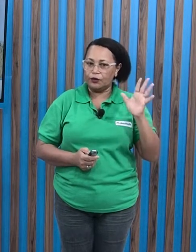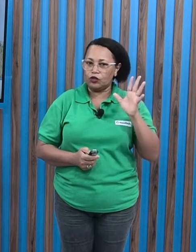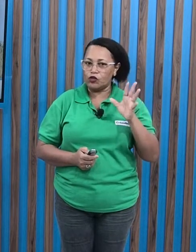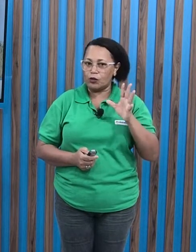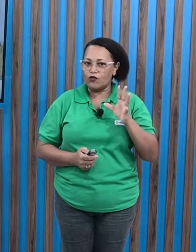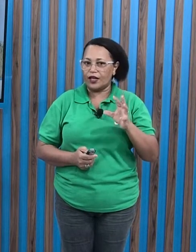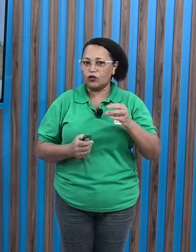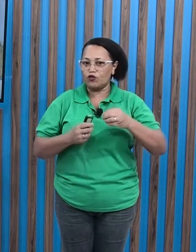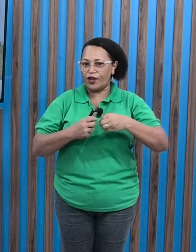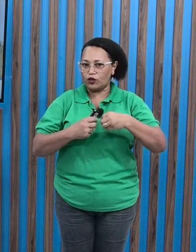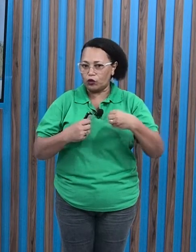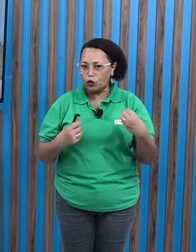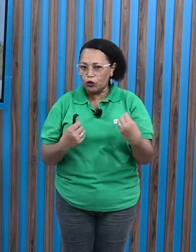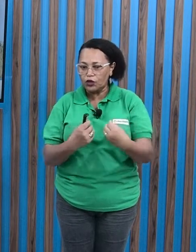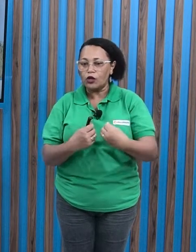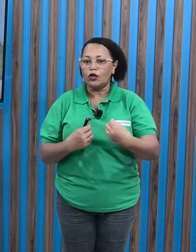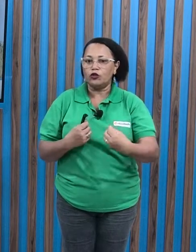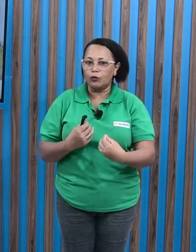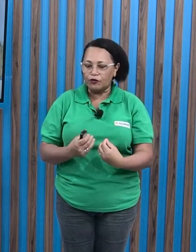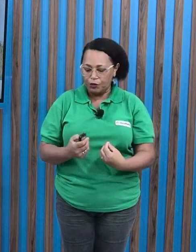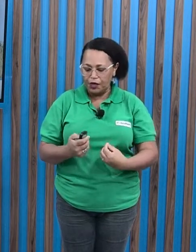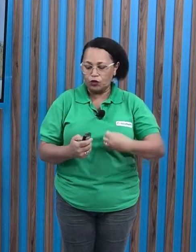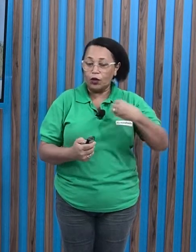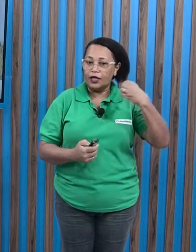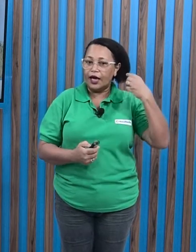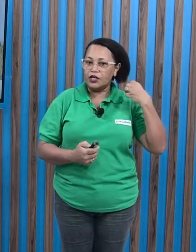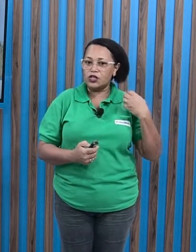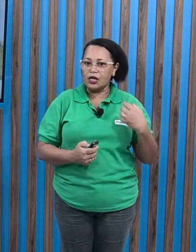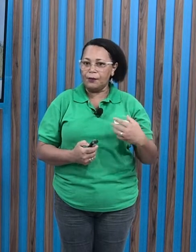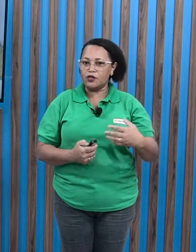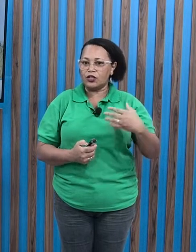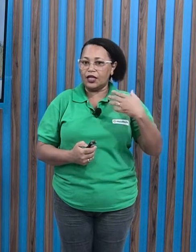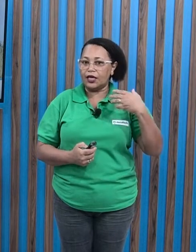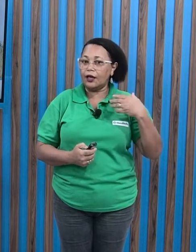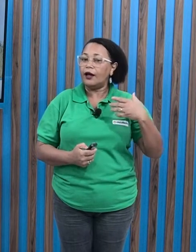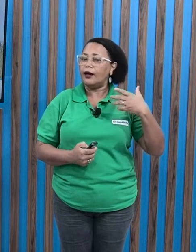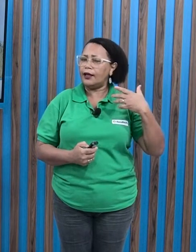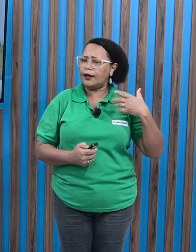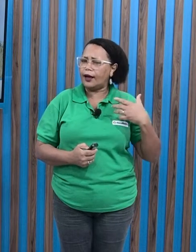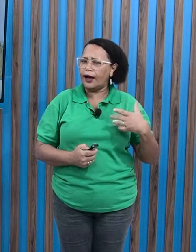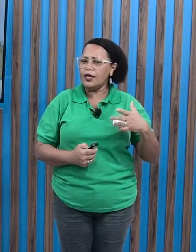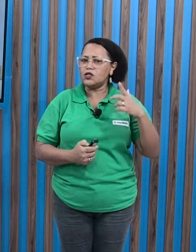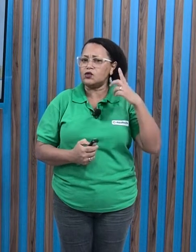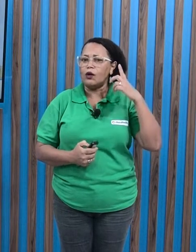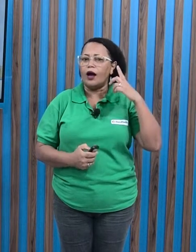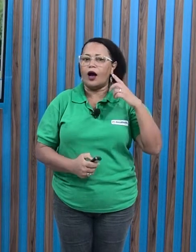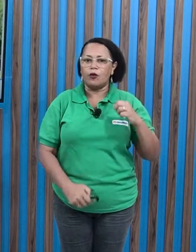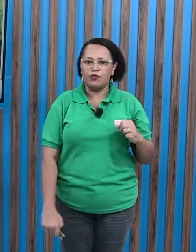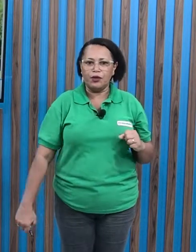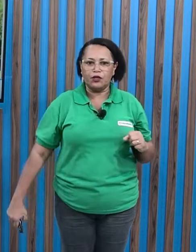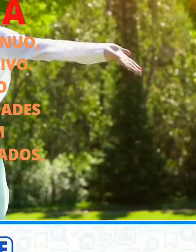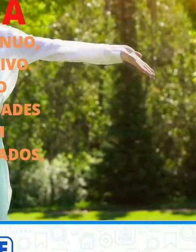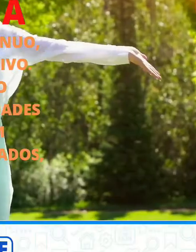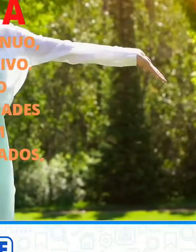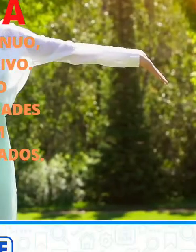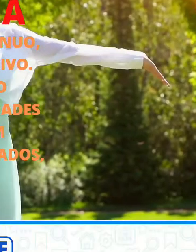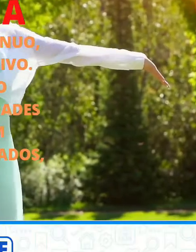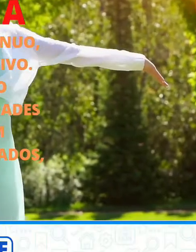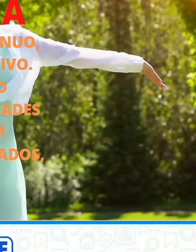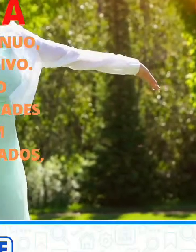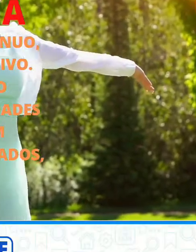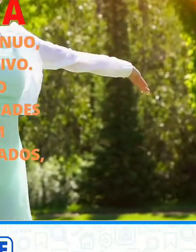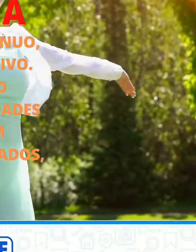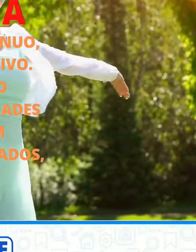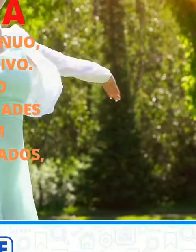lembrando que nós estamos falando dos fatores do movimento. E aí, sempre a gente tem que ligar isso ao movimento. E por